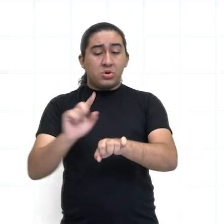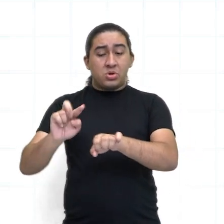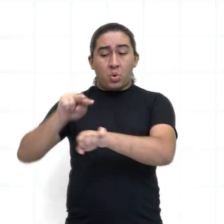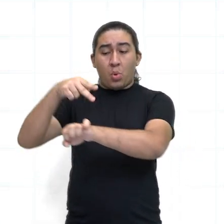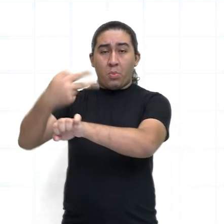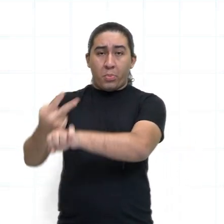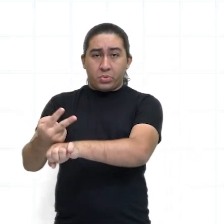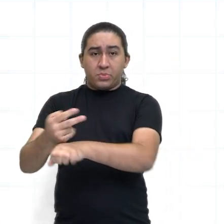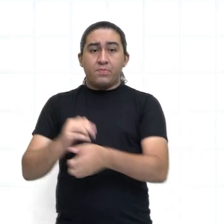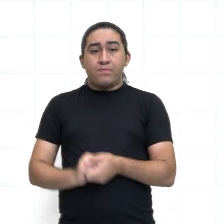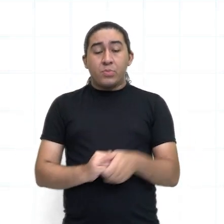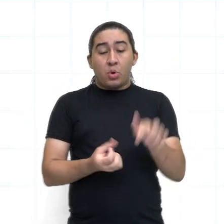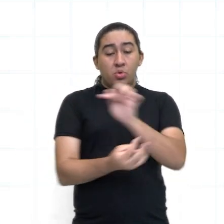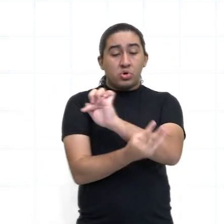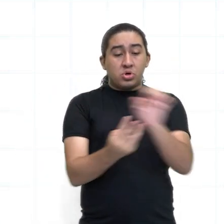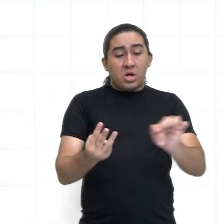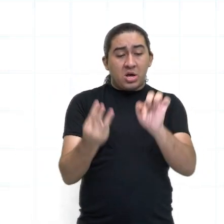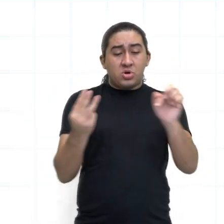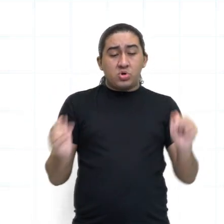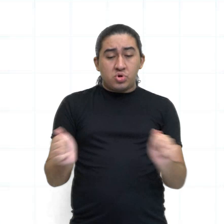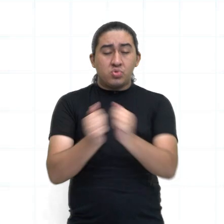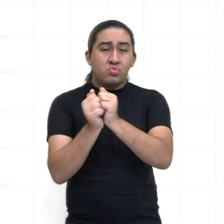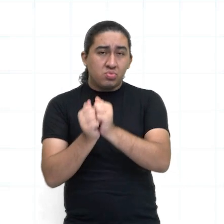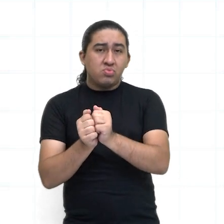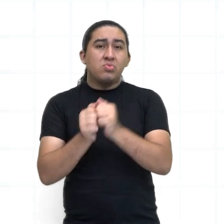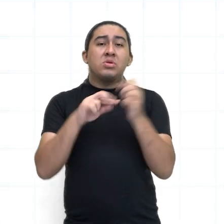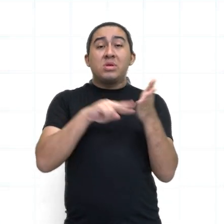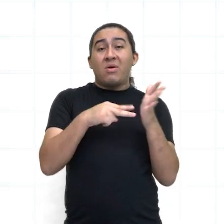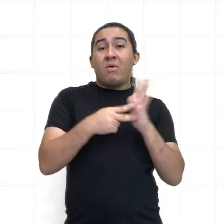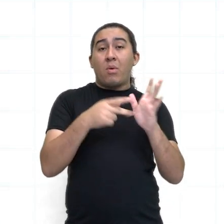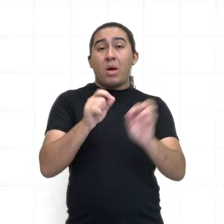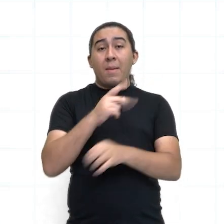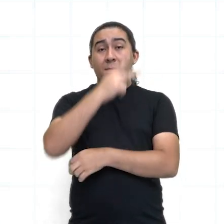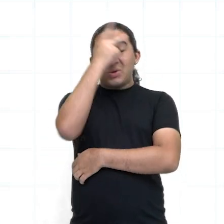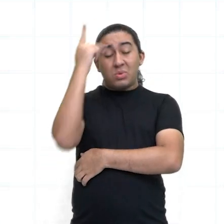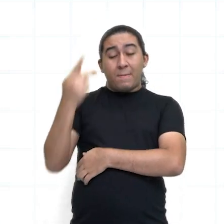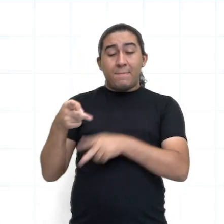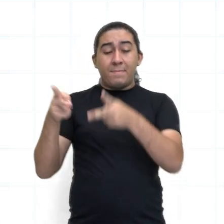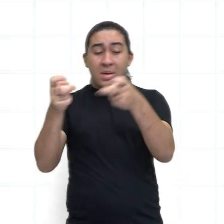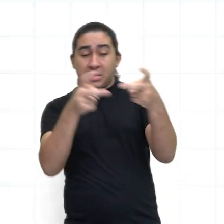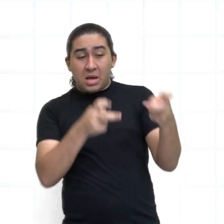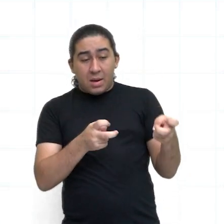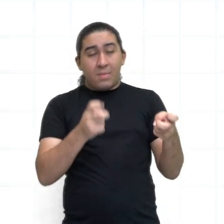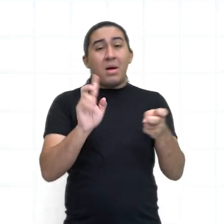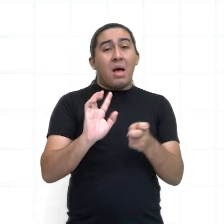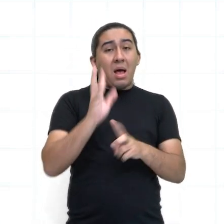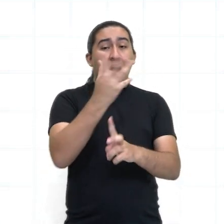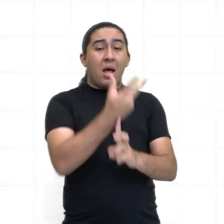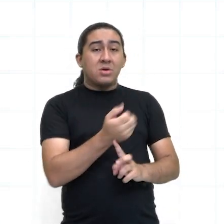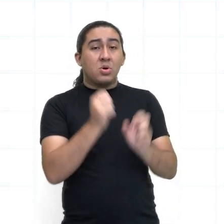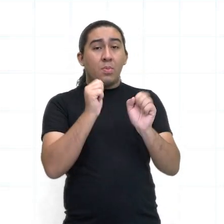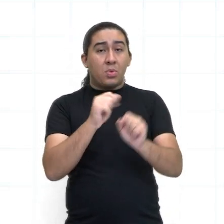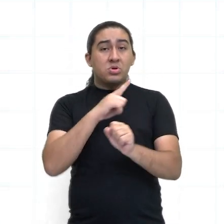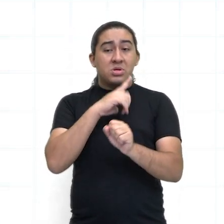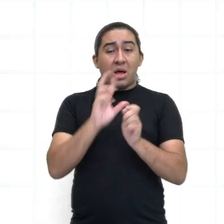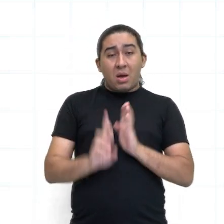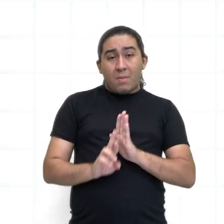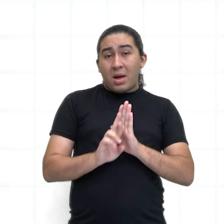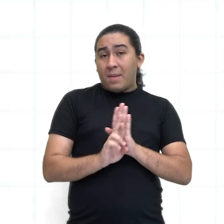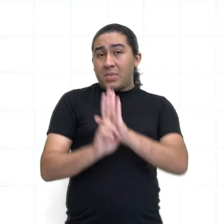cubismo. Todos os três ajudaram a perceber, né, a ideia de que a arte poderia ser